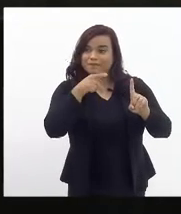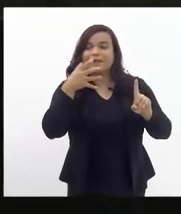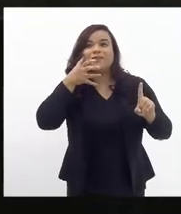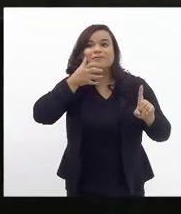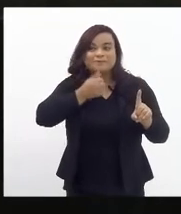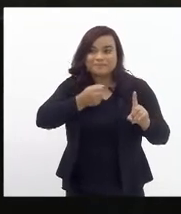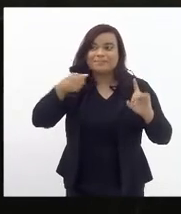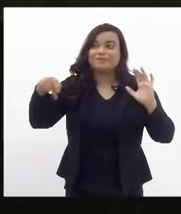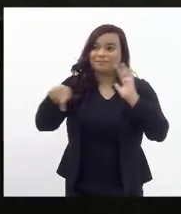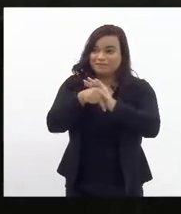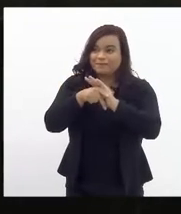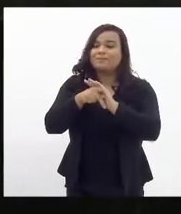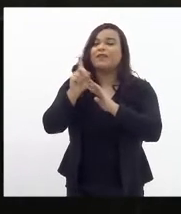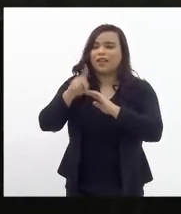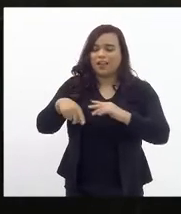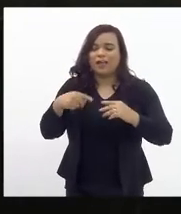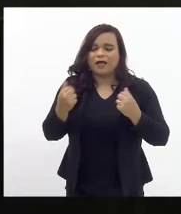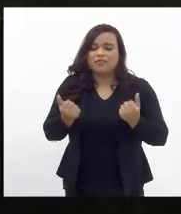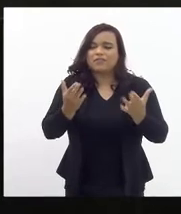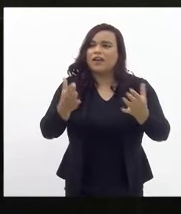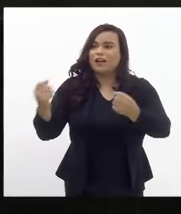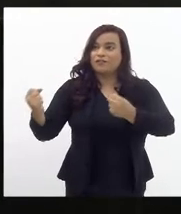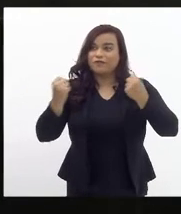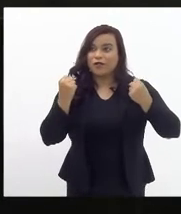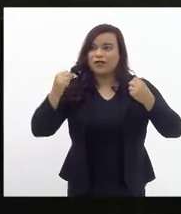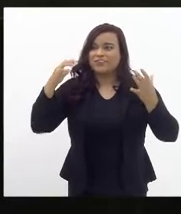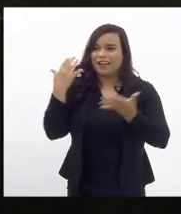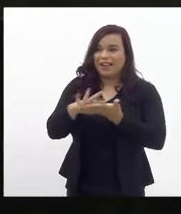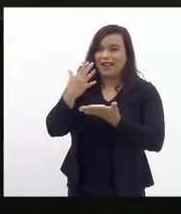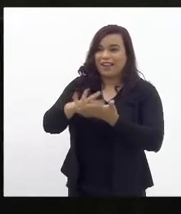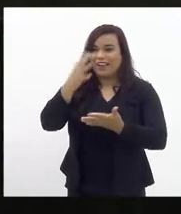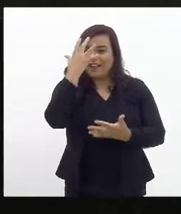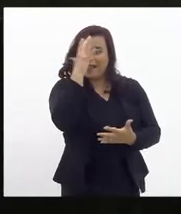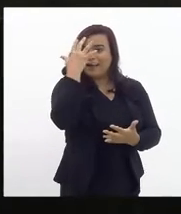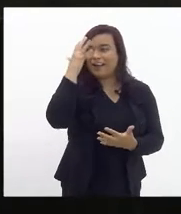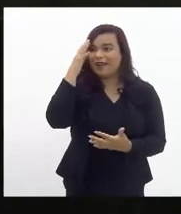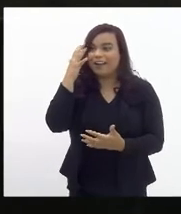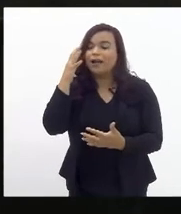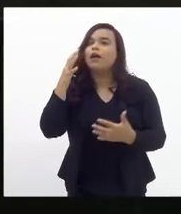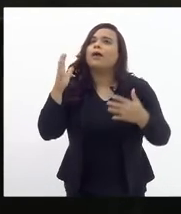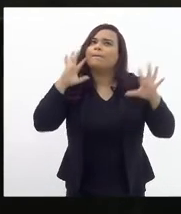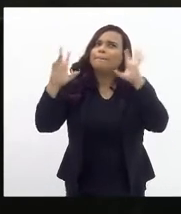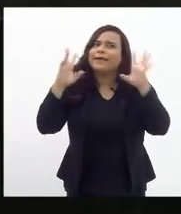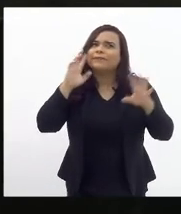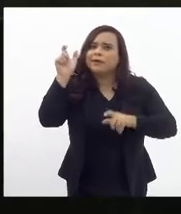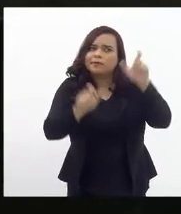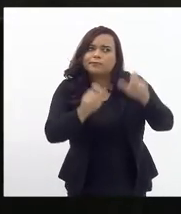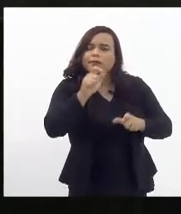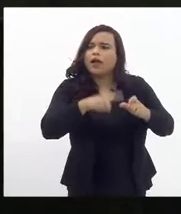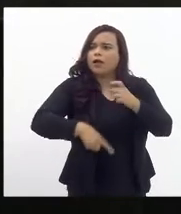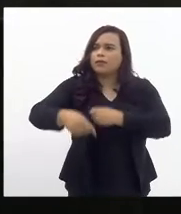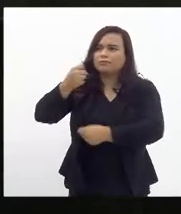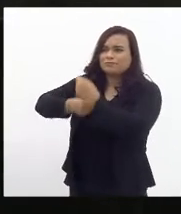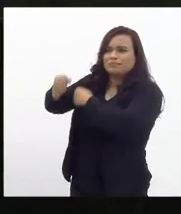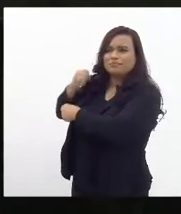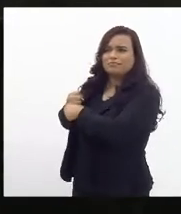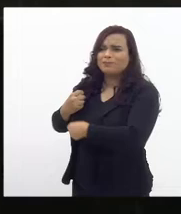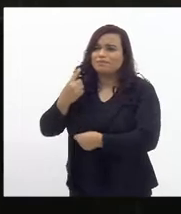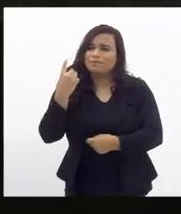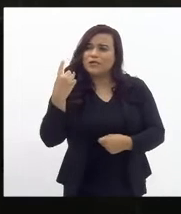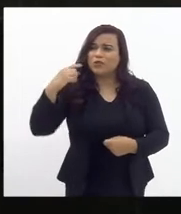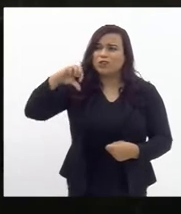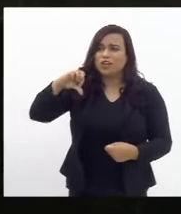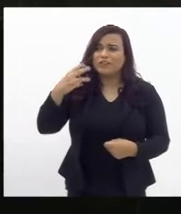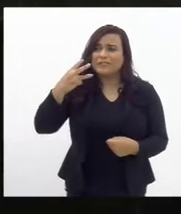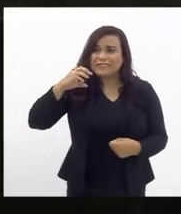também fortalecer o carnaval. Pensar que esses personagens, ele data lá de 1930, desde o